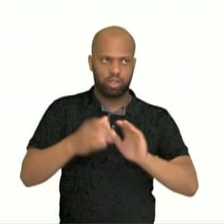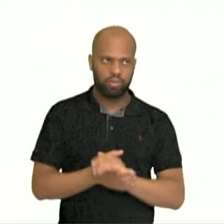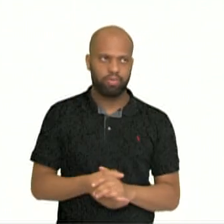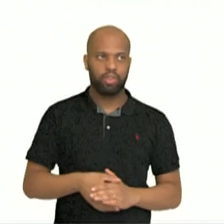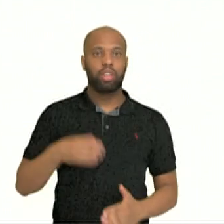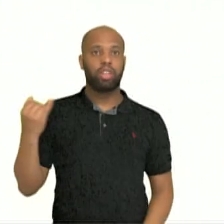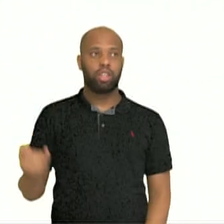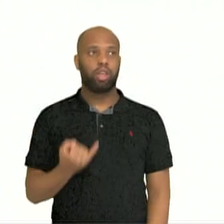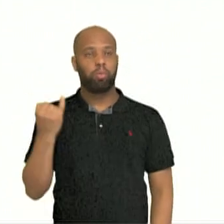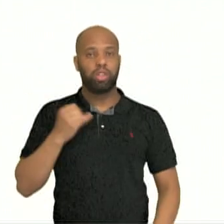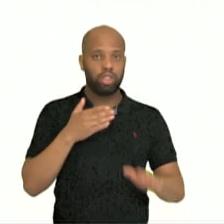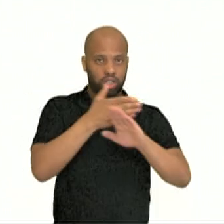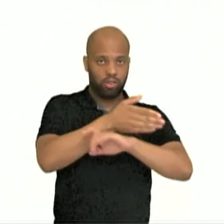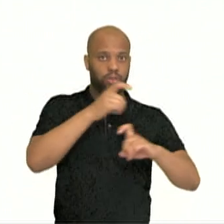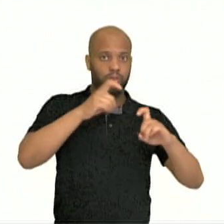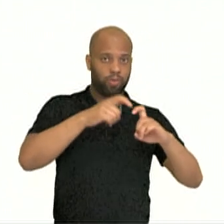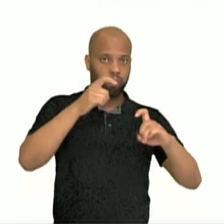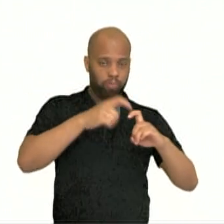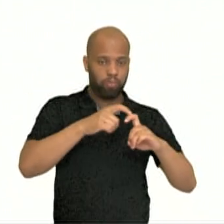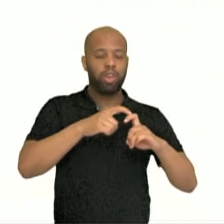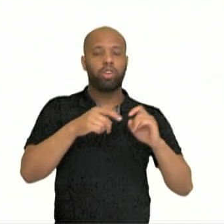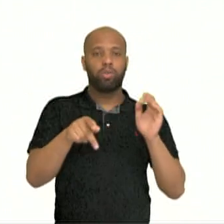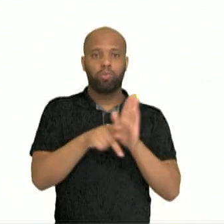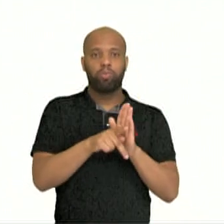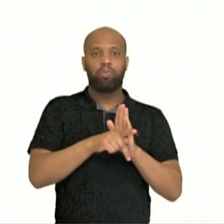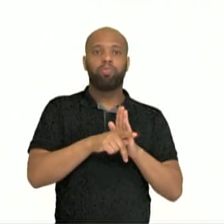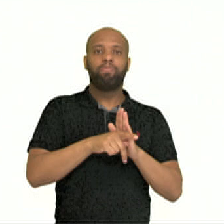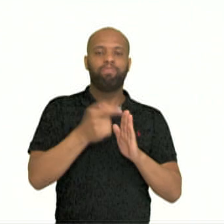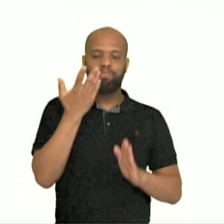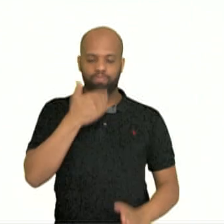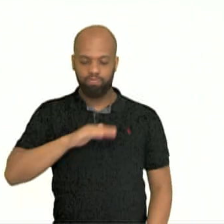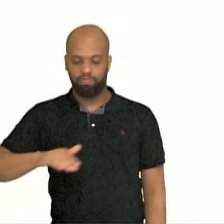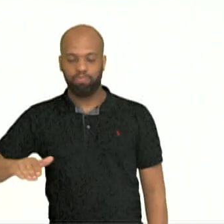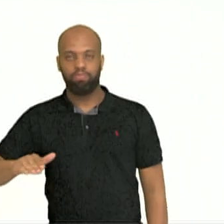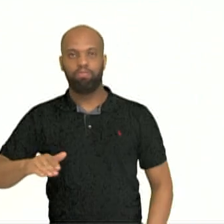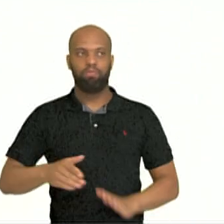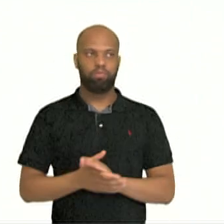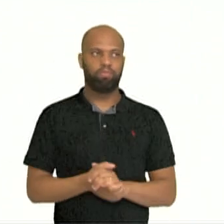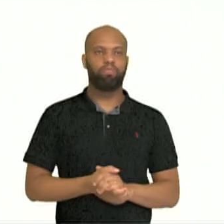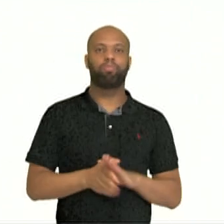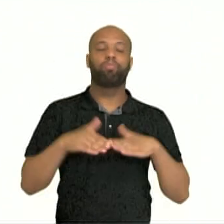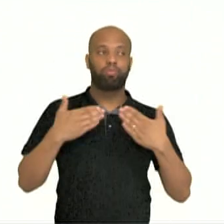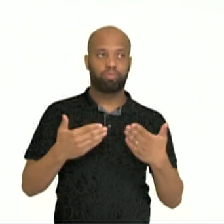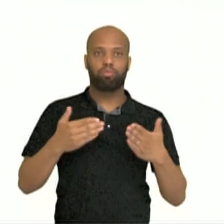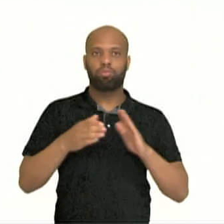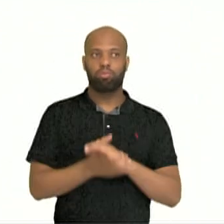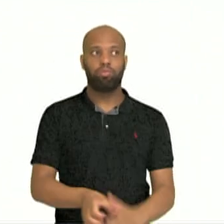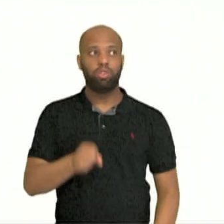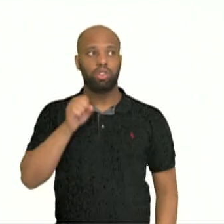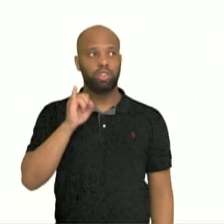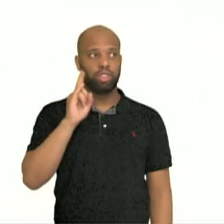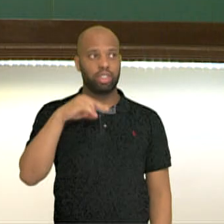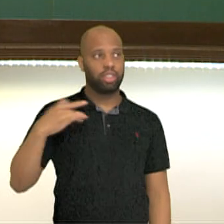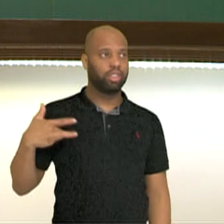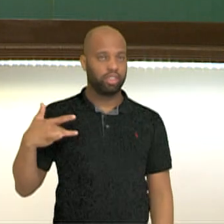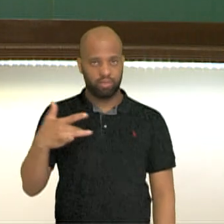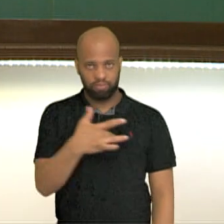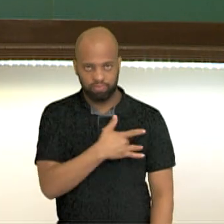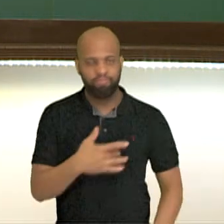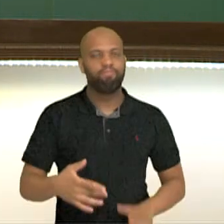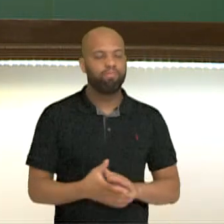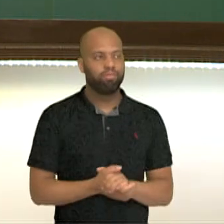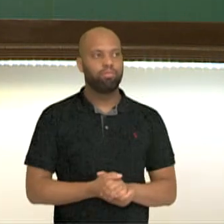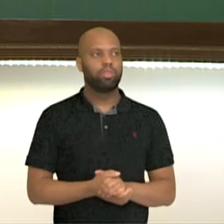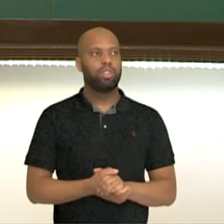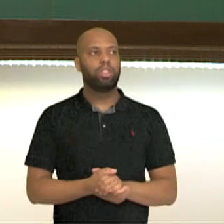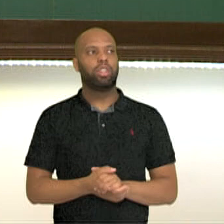consultar um endocrinologista pediatra de imediato. Importante, pessoal, quando se trata de saúde,